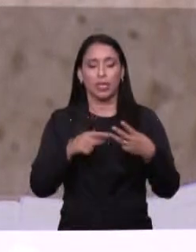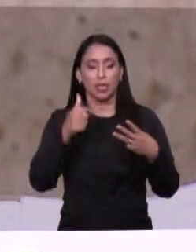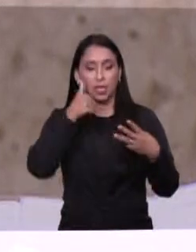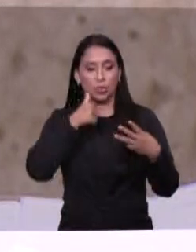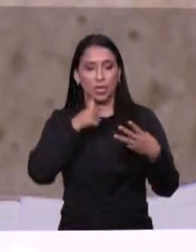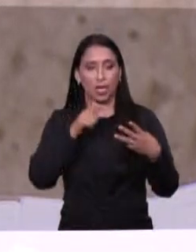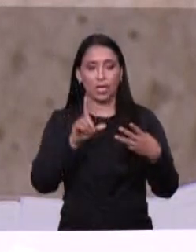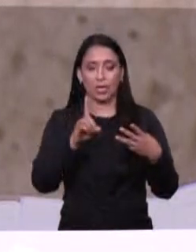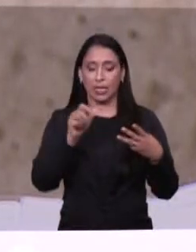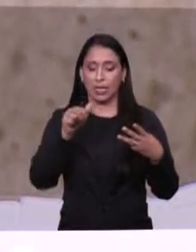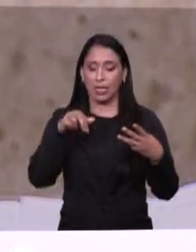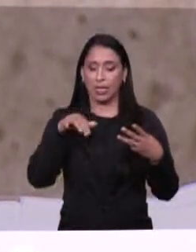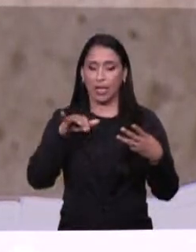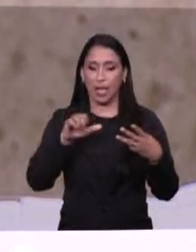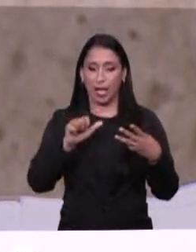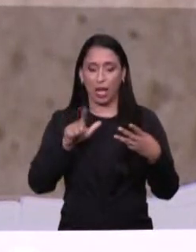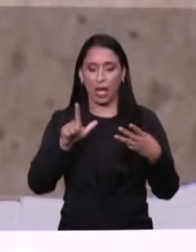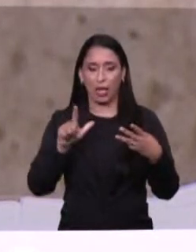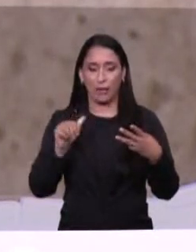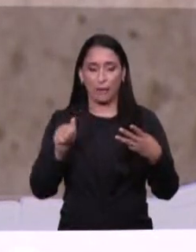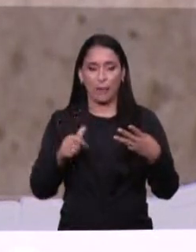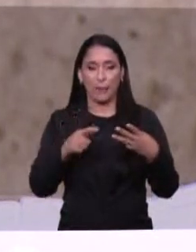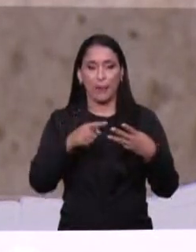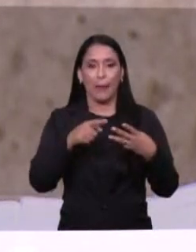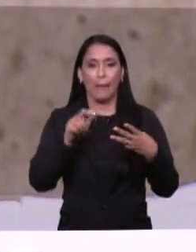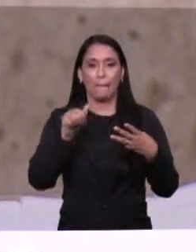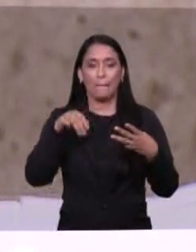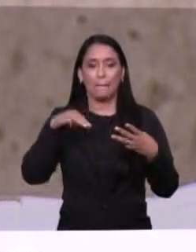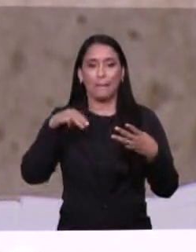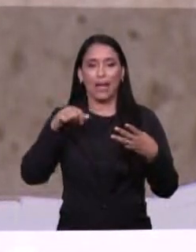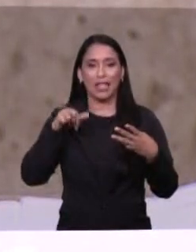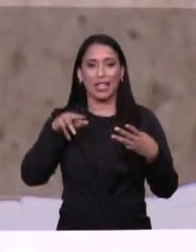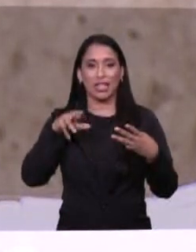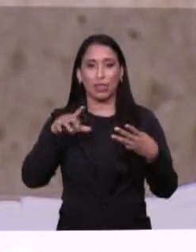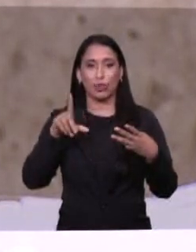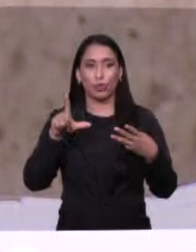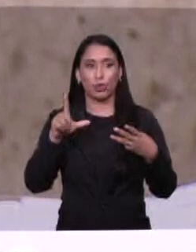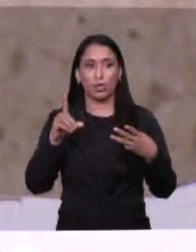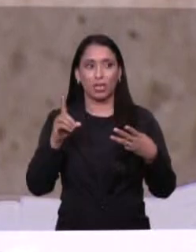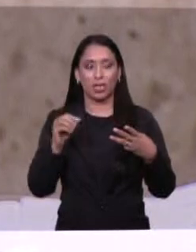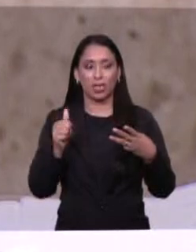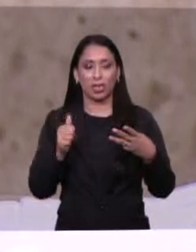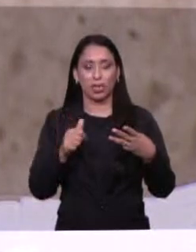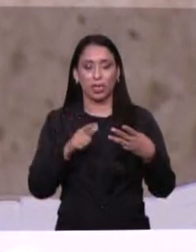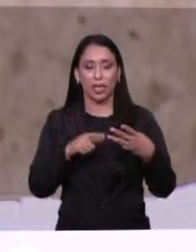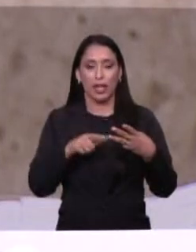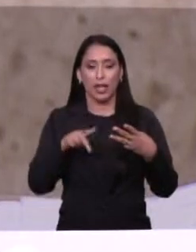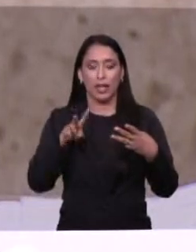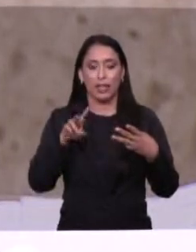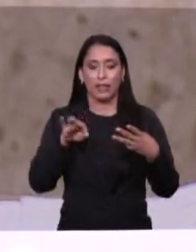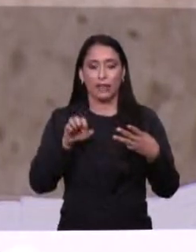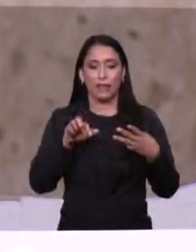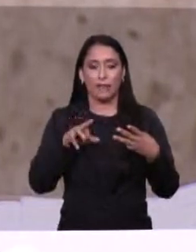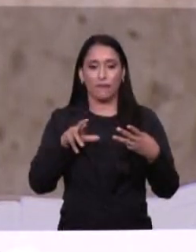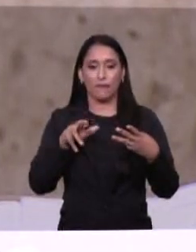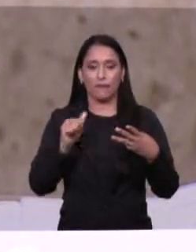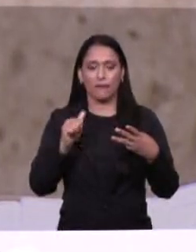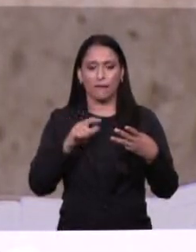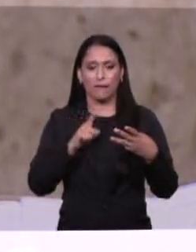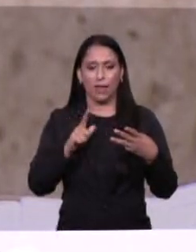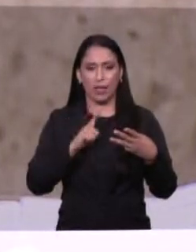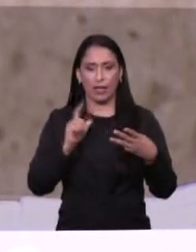doutora Daniela Lima de Andrade Borges, doutora Marilda de Paula Silveira, doutora Vera Lúcia